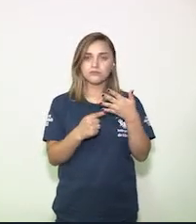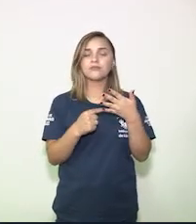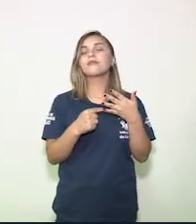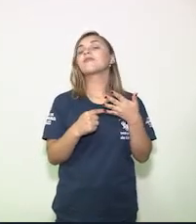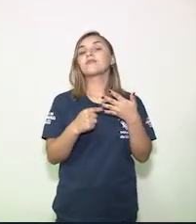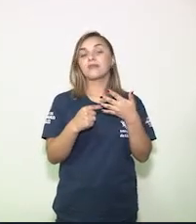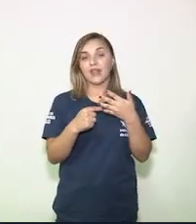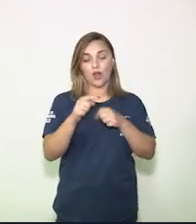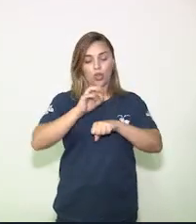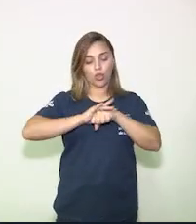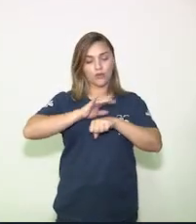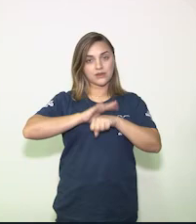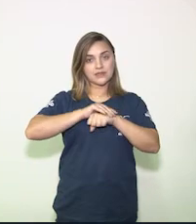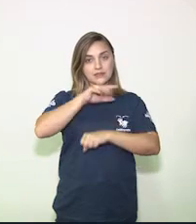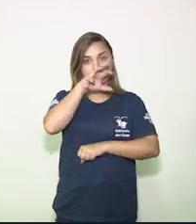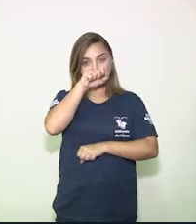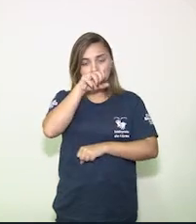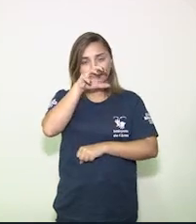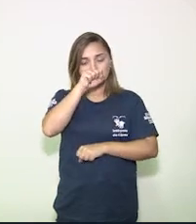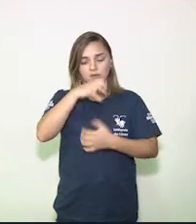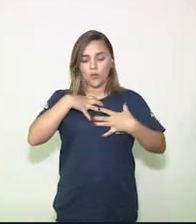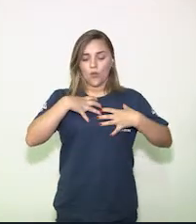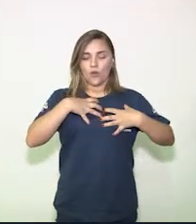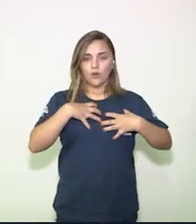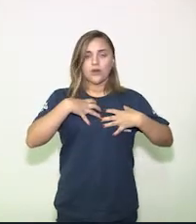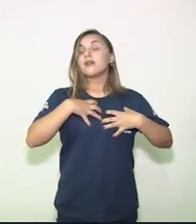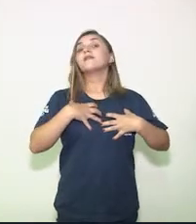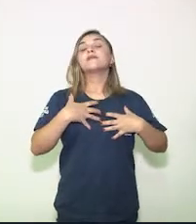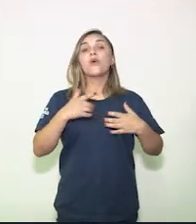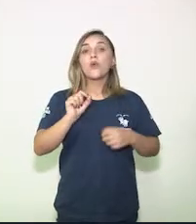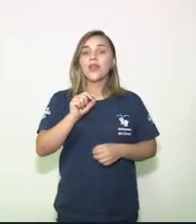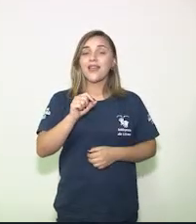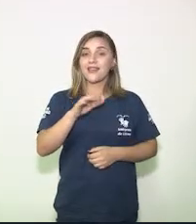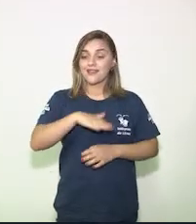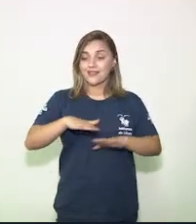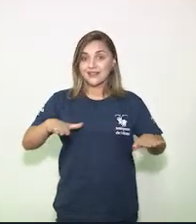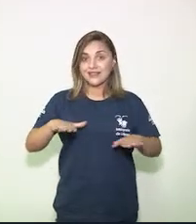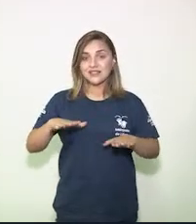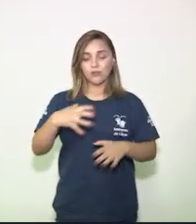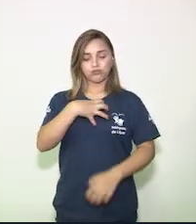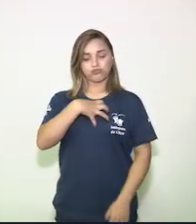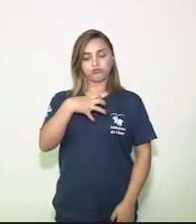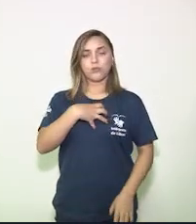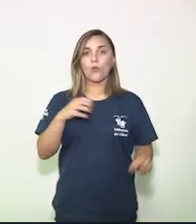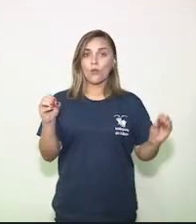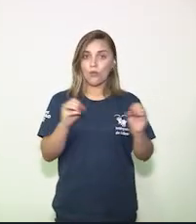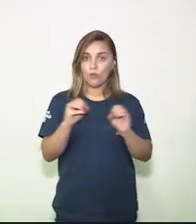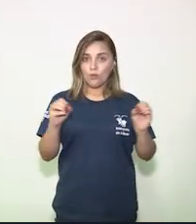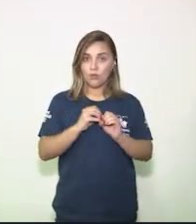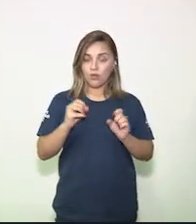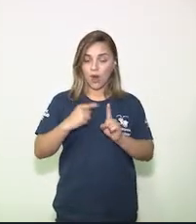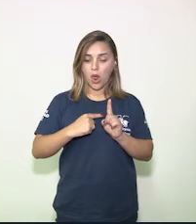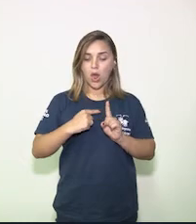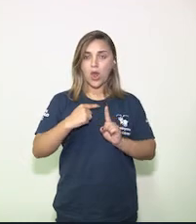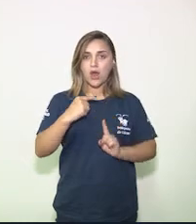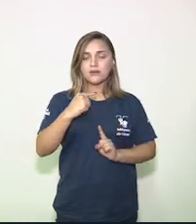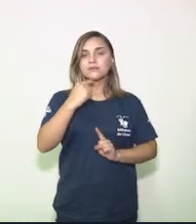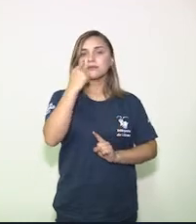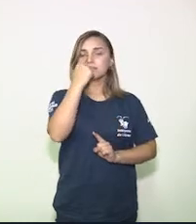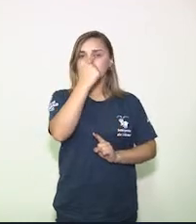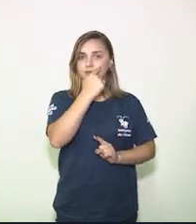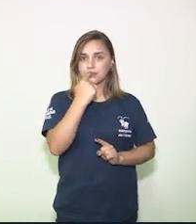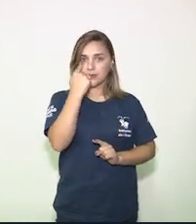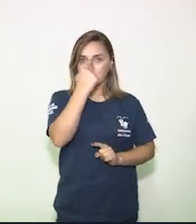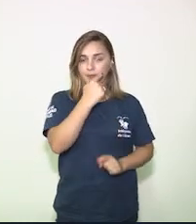marcadores inflamatórios muito presentes? Crianças assintomáticas possuem elevada carga viral em